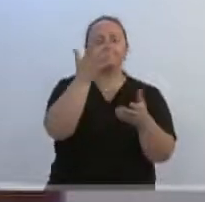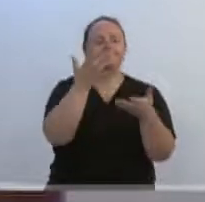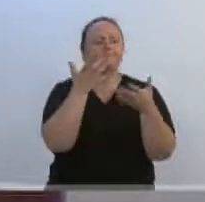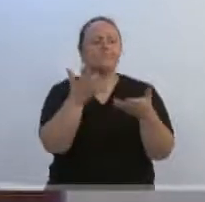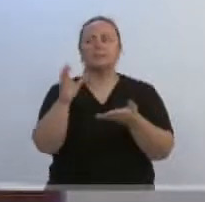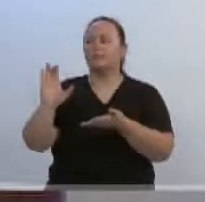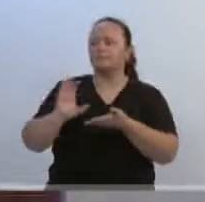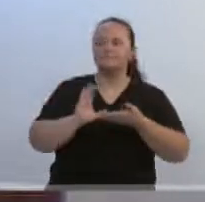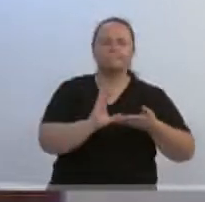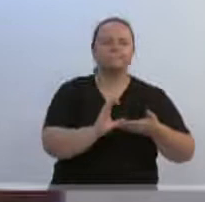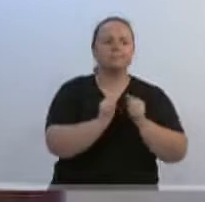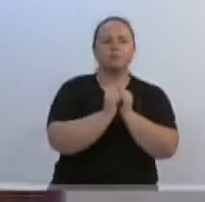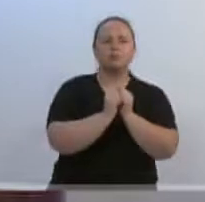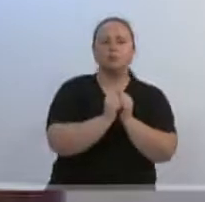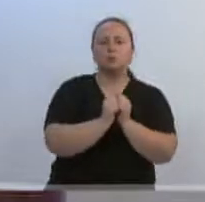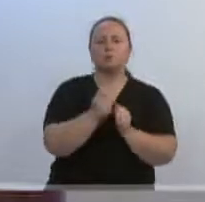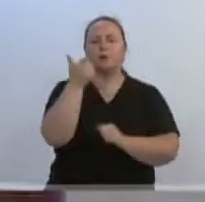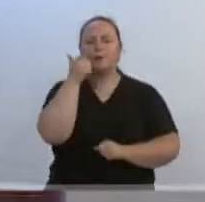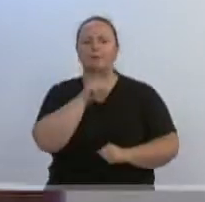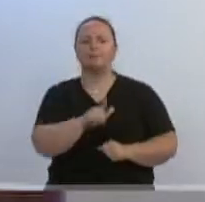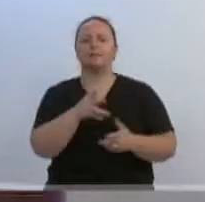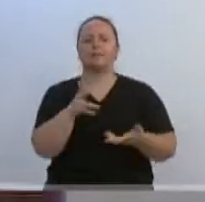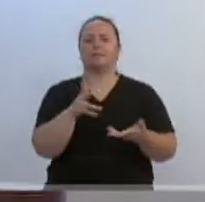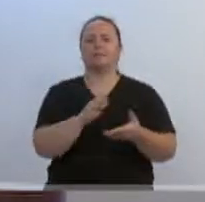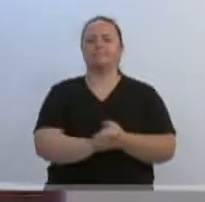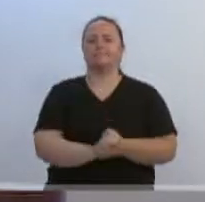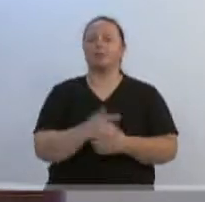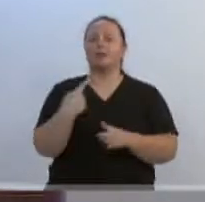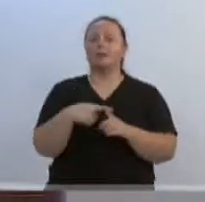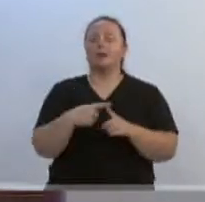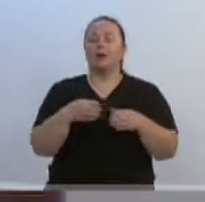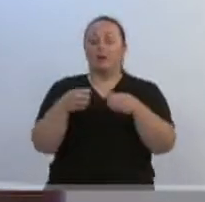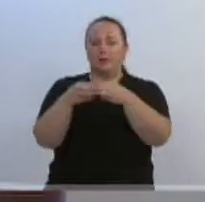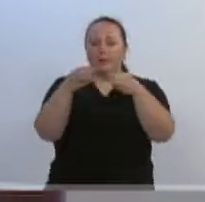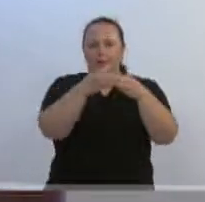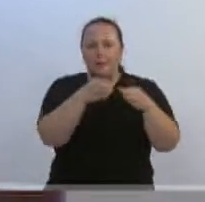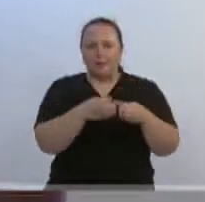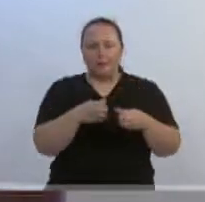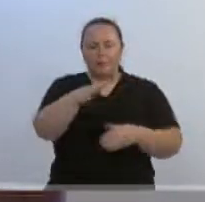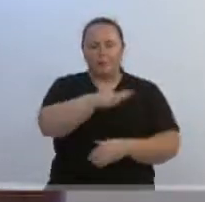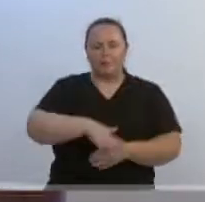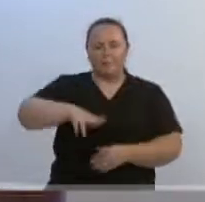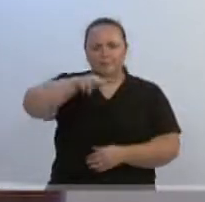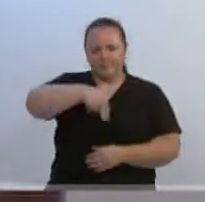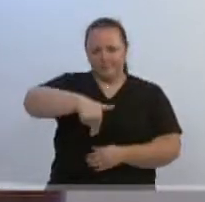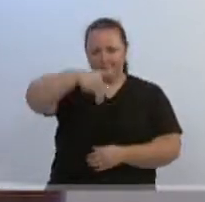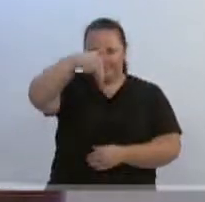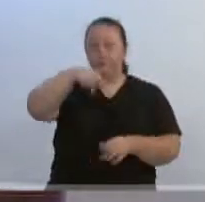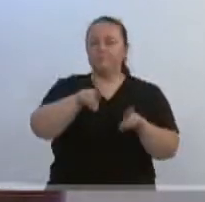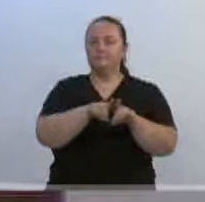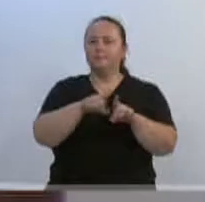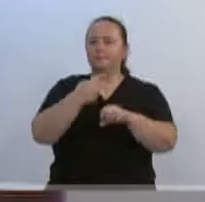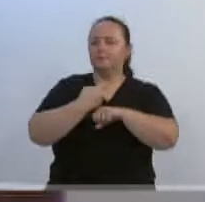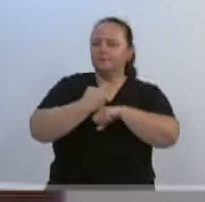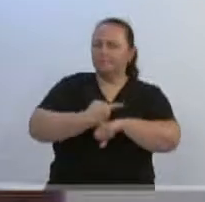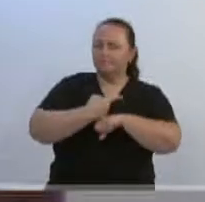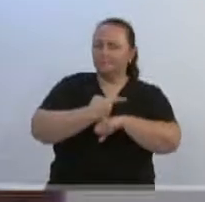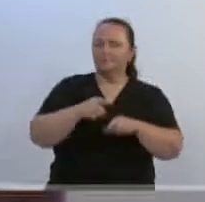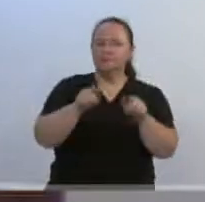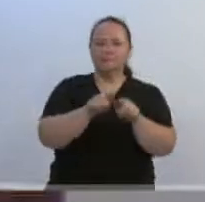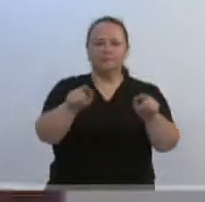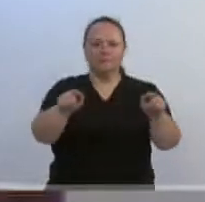junto com o prefeito mas outro porque algumas equipes da região norte da cidade também procurou nossa o gabinete